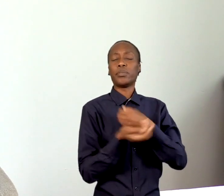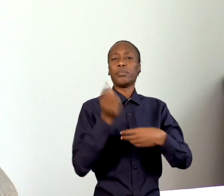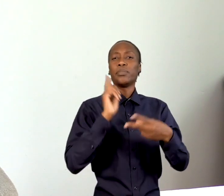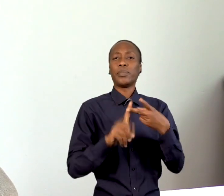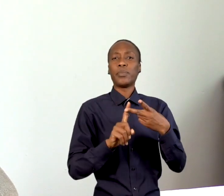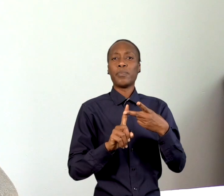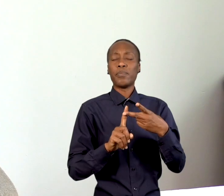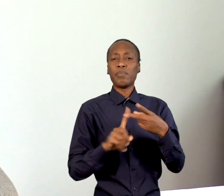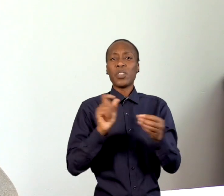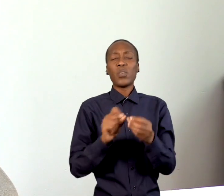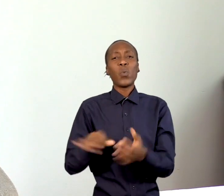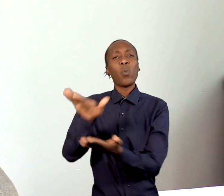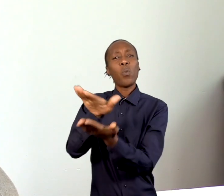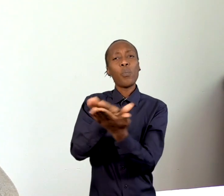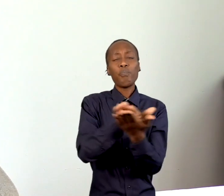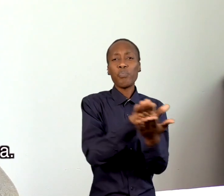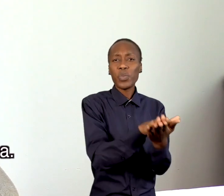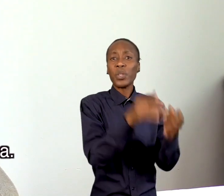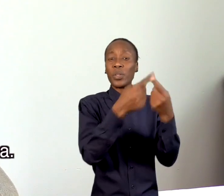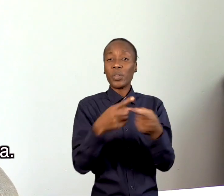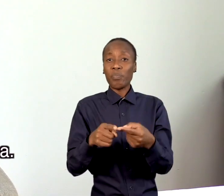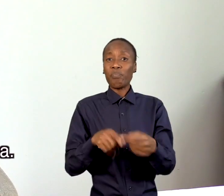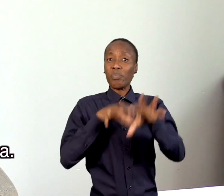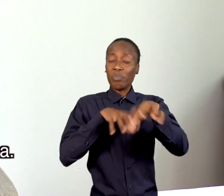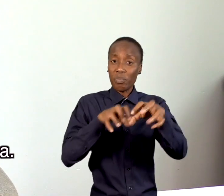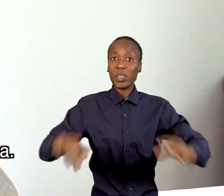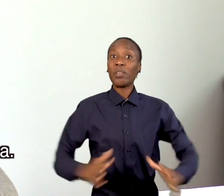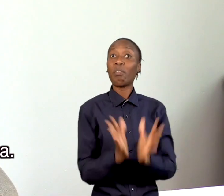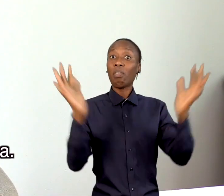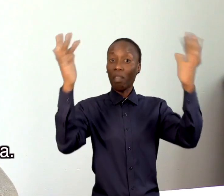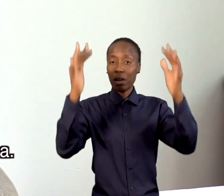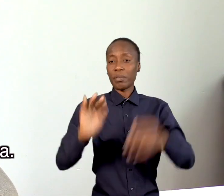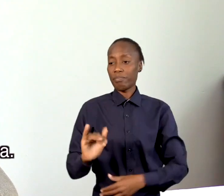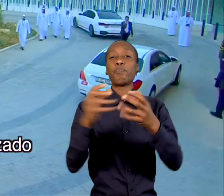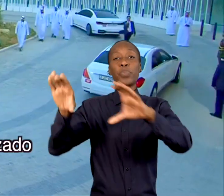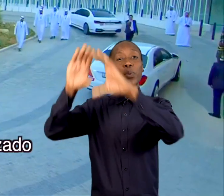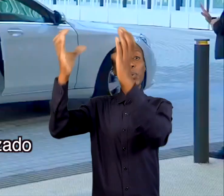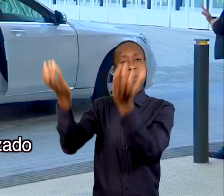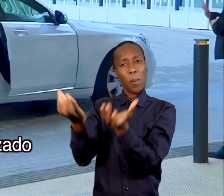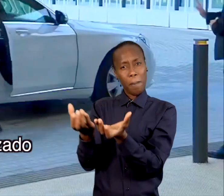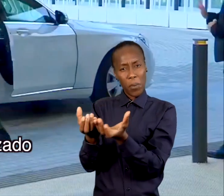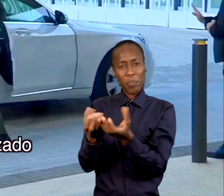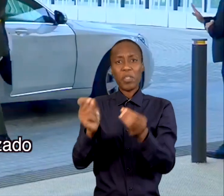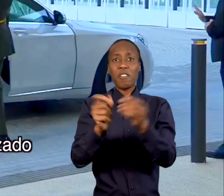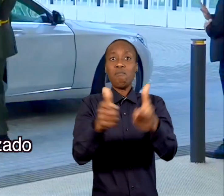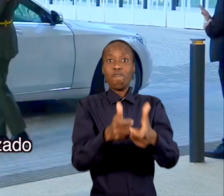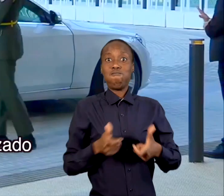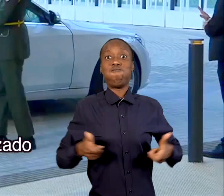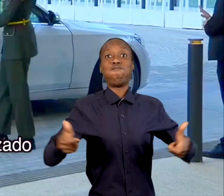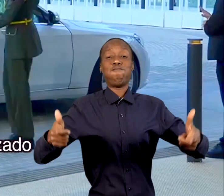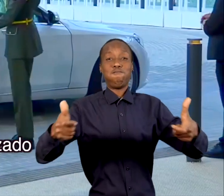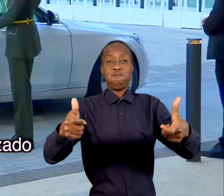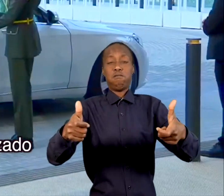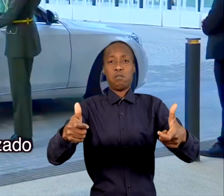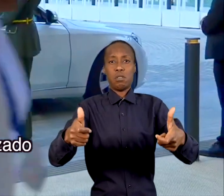nome da nossa defesa, da nossa guerra, da nossa biodiversidade marinha. O mundo tem anualmente realizado